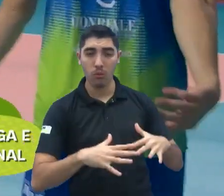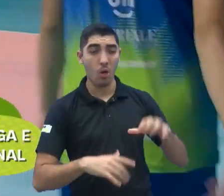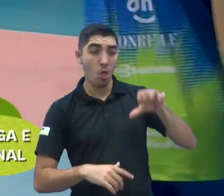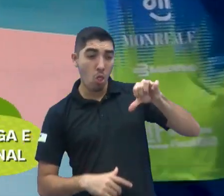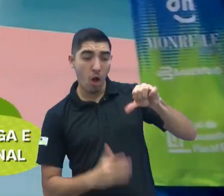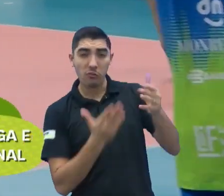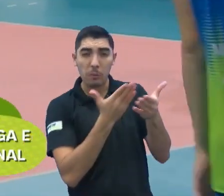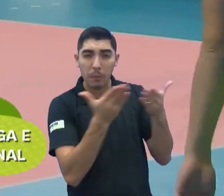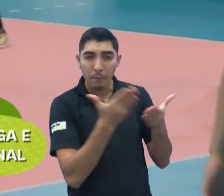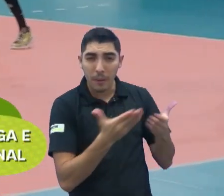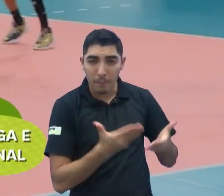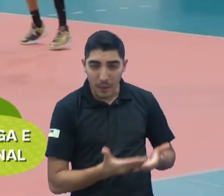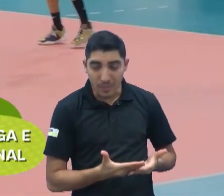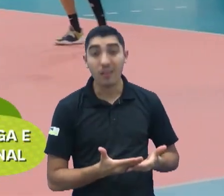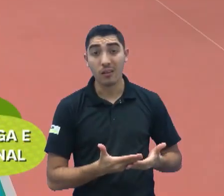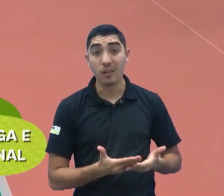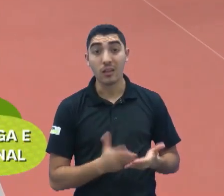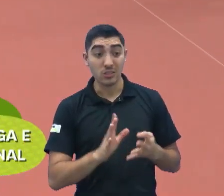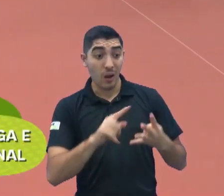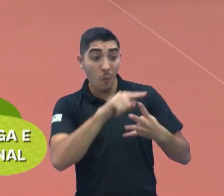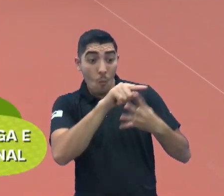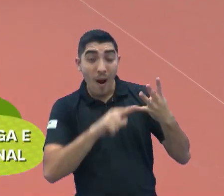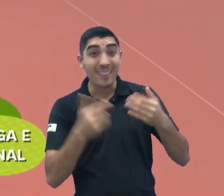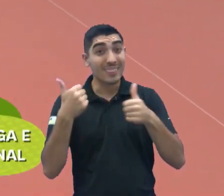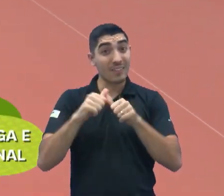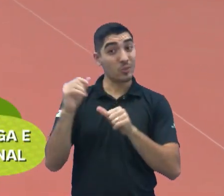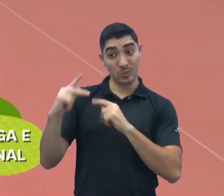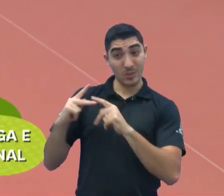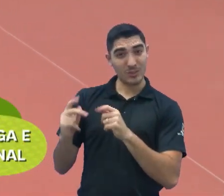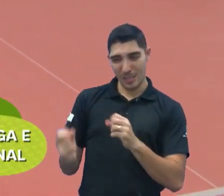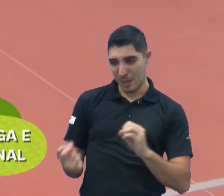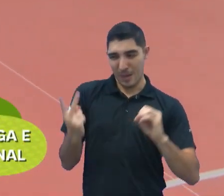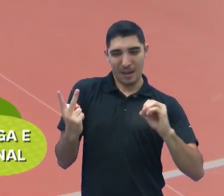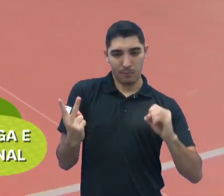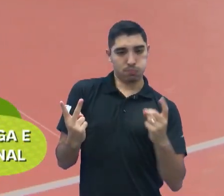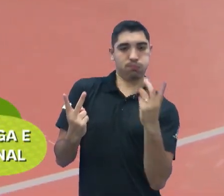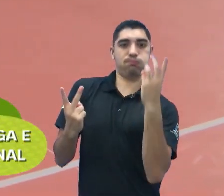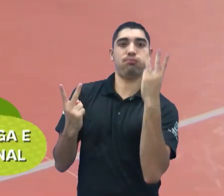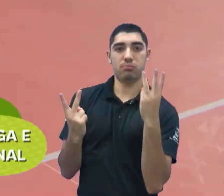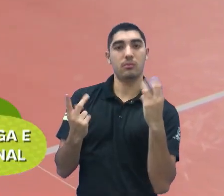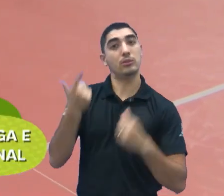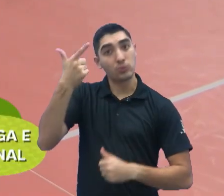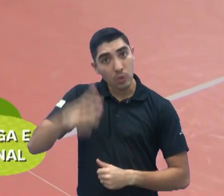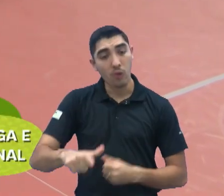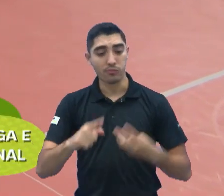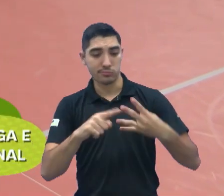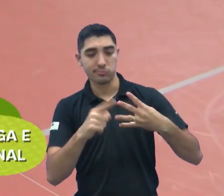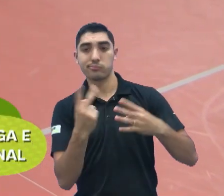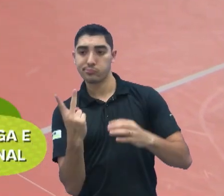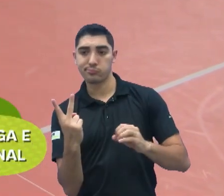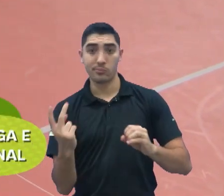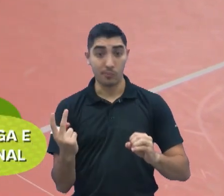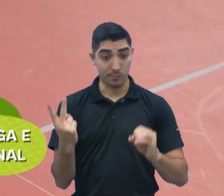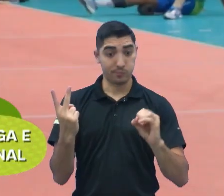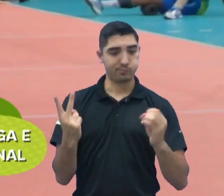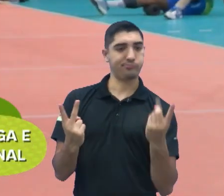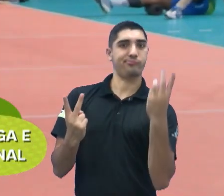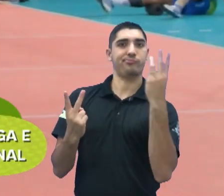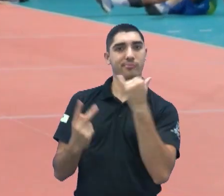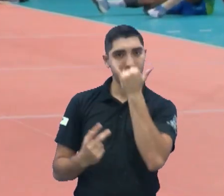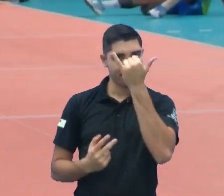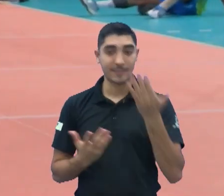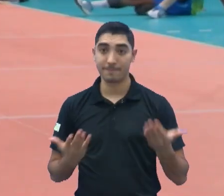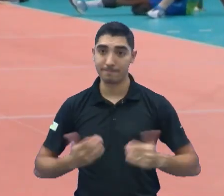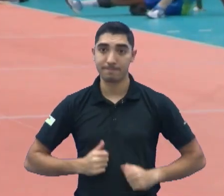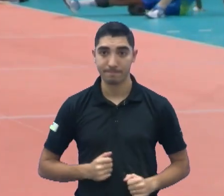sendo 4 delas de virada. A expectativa agora é de fazer diferente neste retorno da Superliga. A